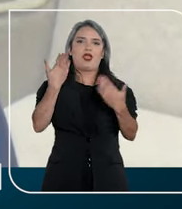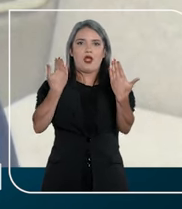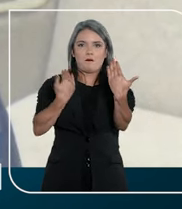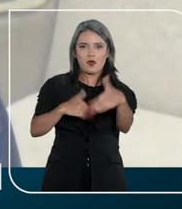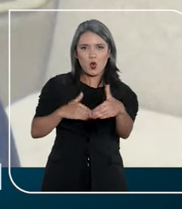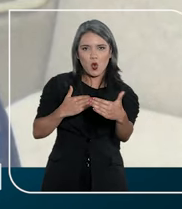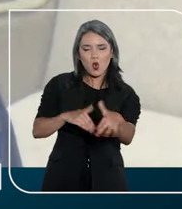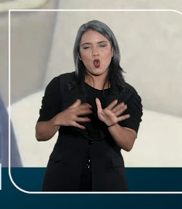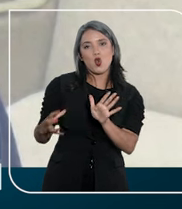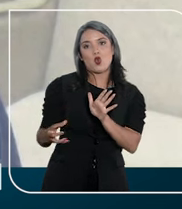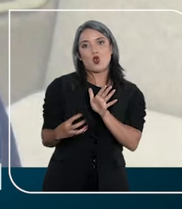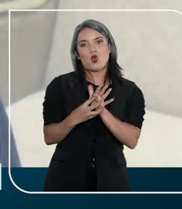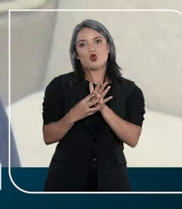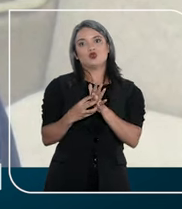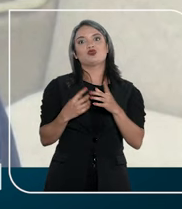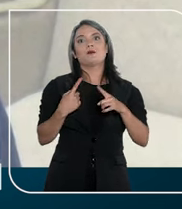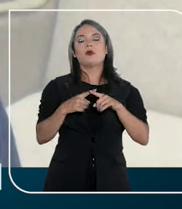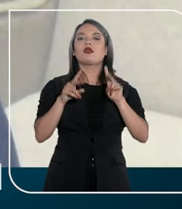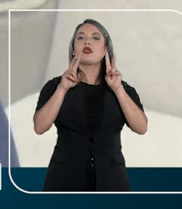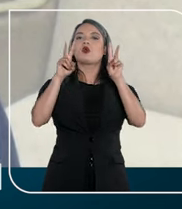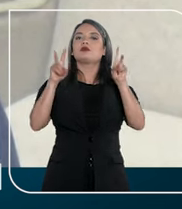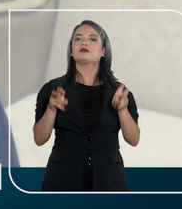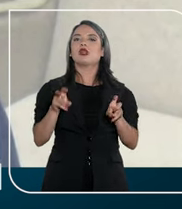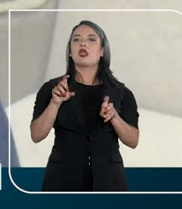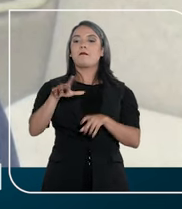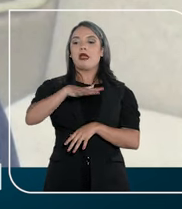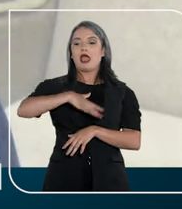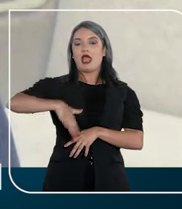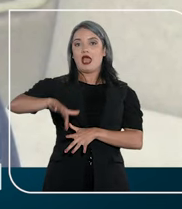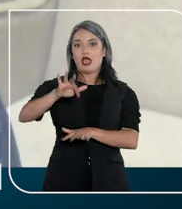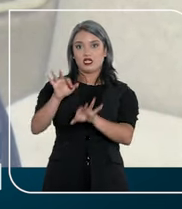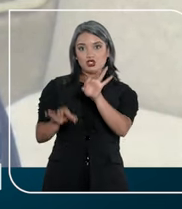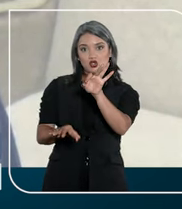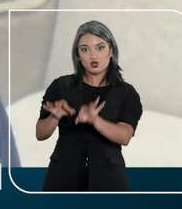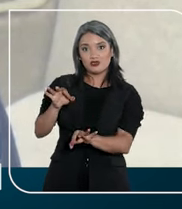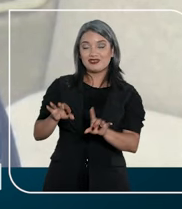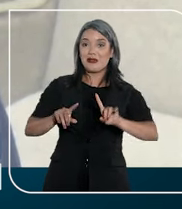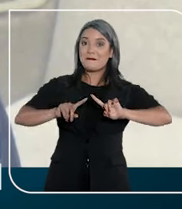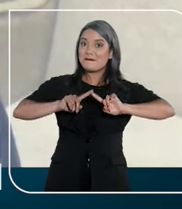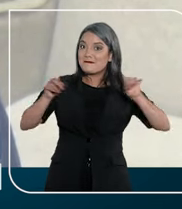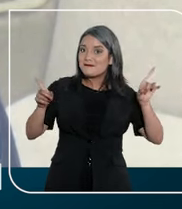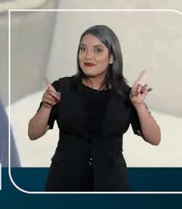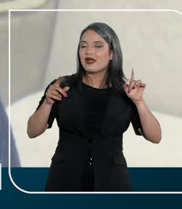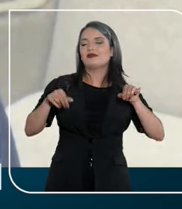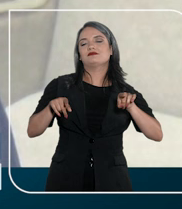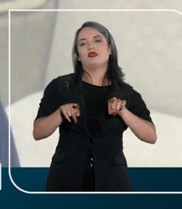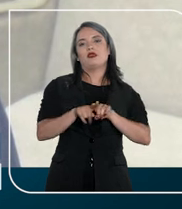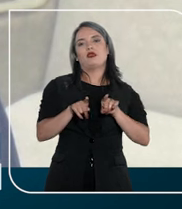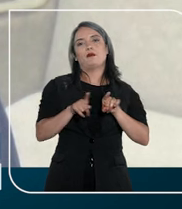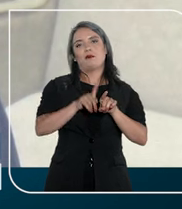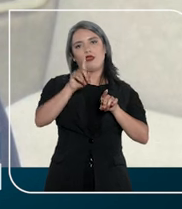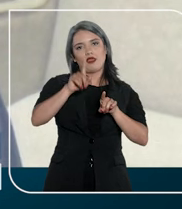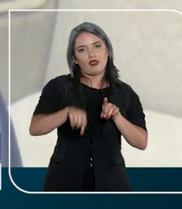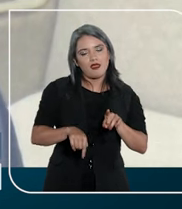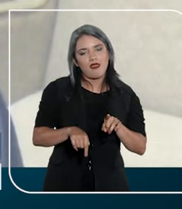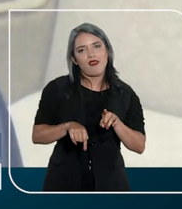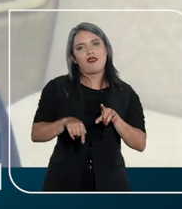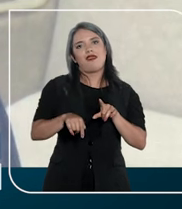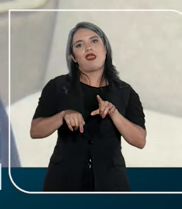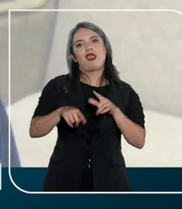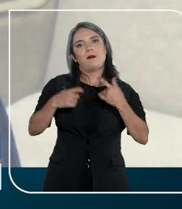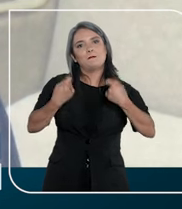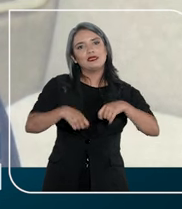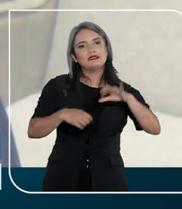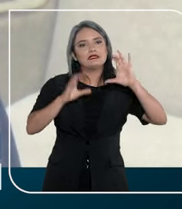digo sempre que é um assunto que não interessa apenas à comunidade jurídica, é um assunto que tem que ser levado à discussão